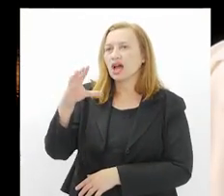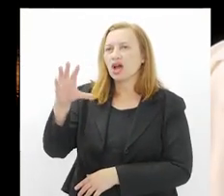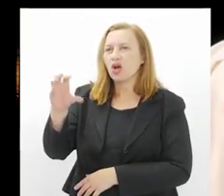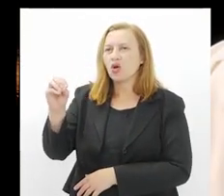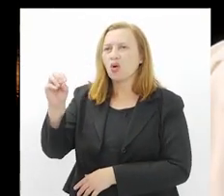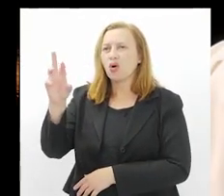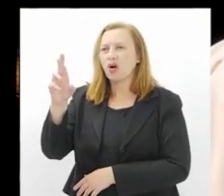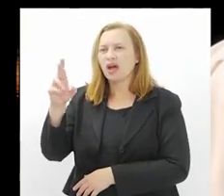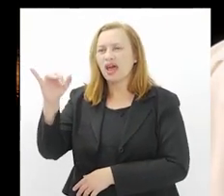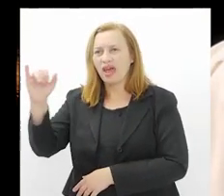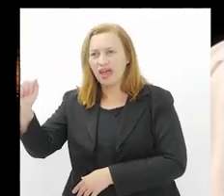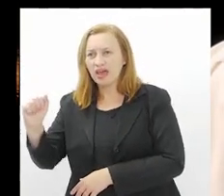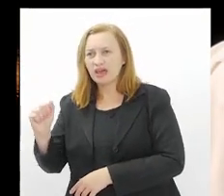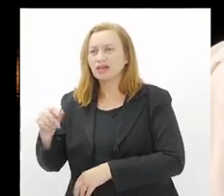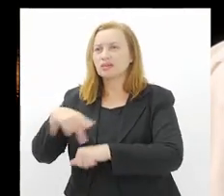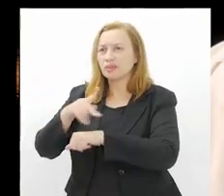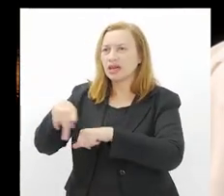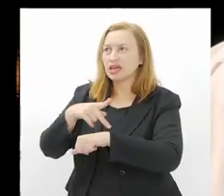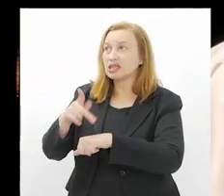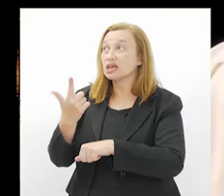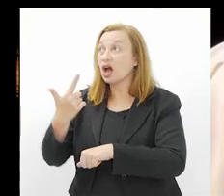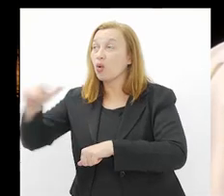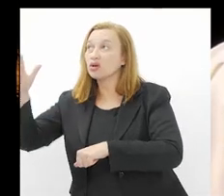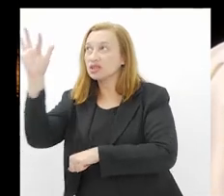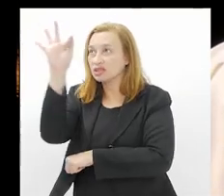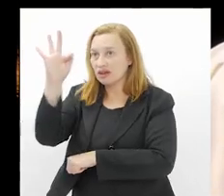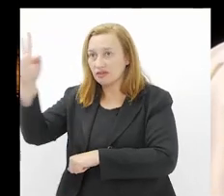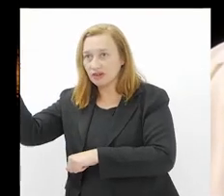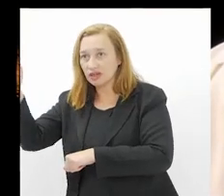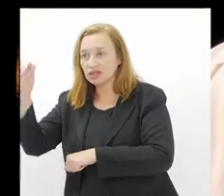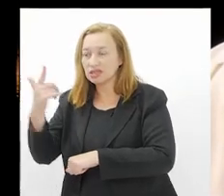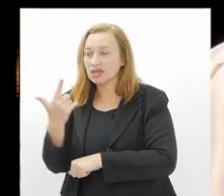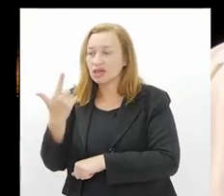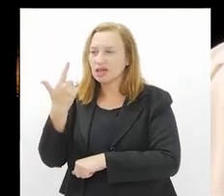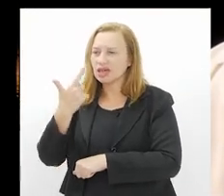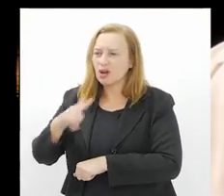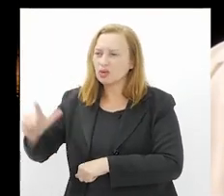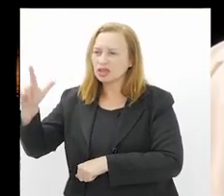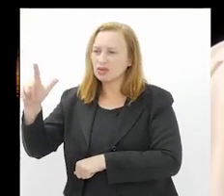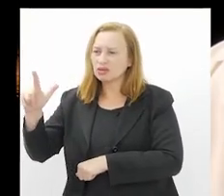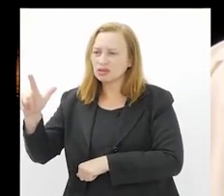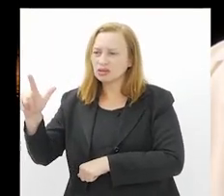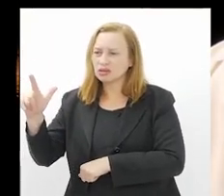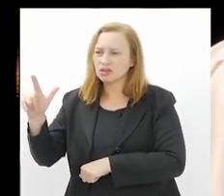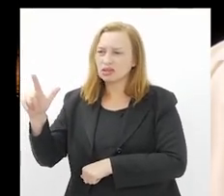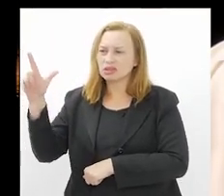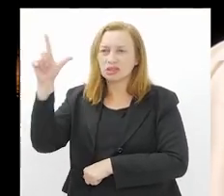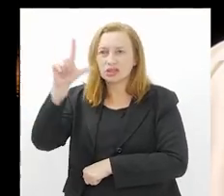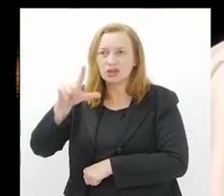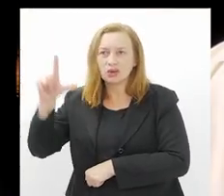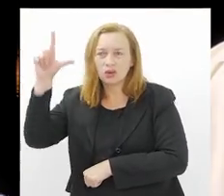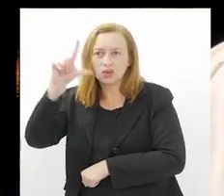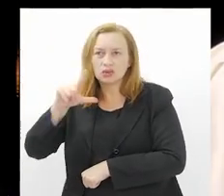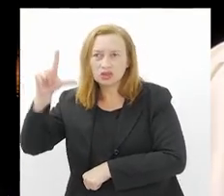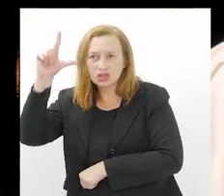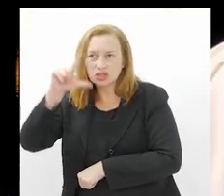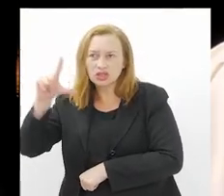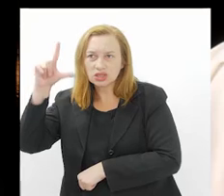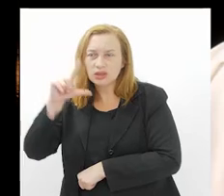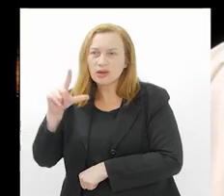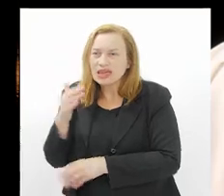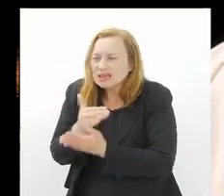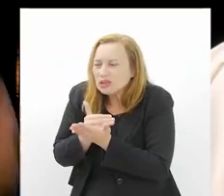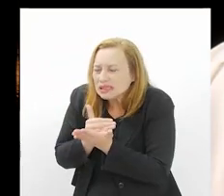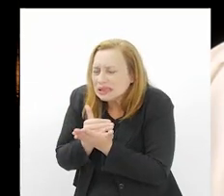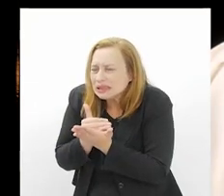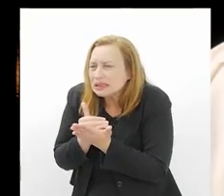Uma na Coreia, uma na França e uma que está sendo um projeto, né, em Londres. Né? Uhum. Então, ainda, mesmo se você pensa em um